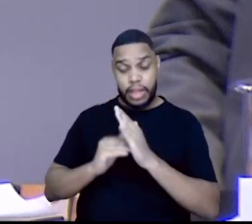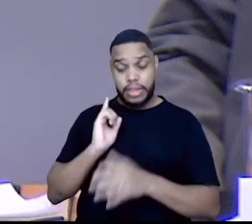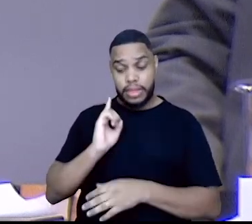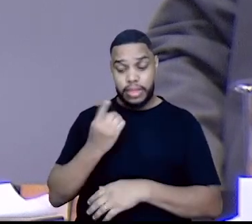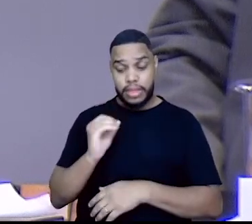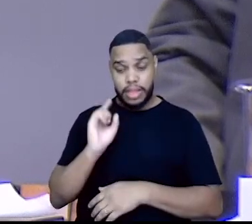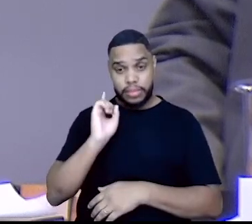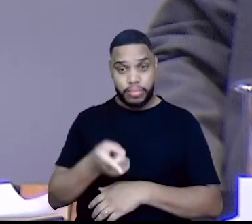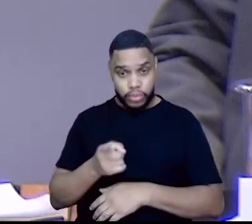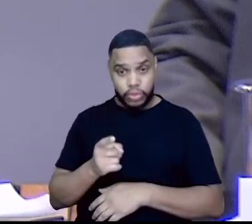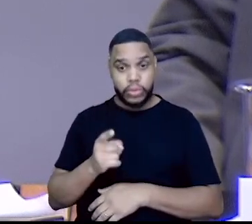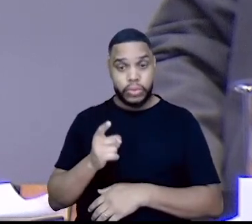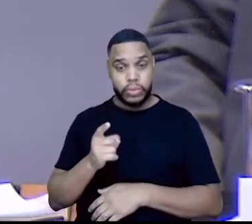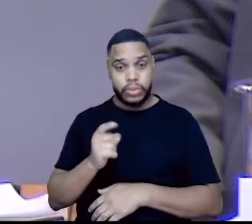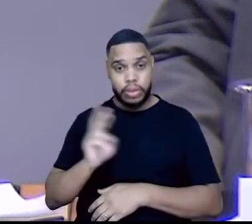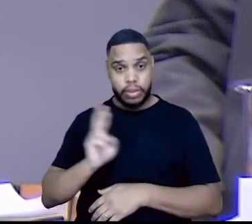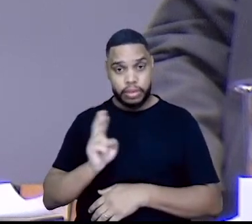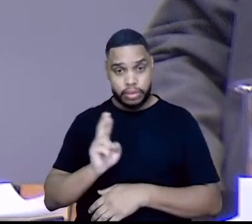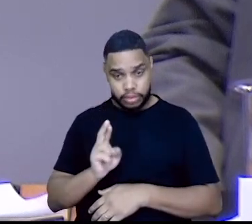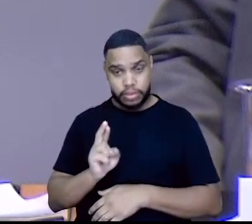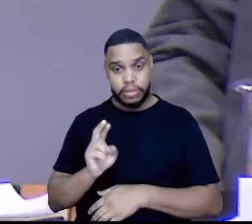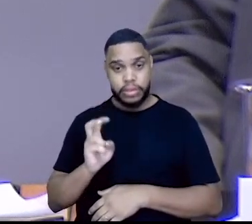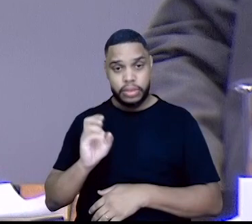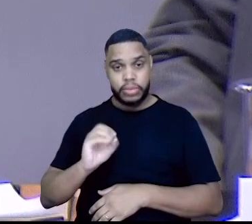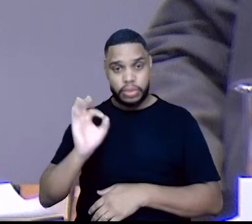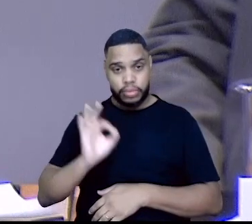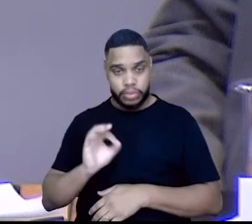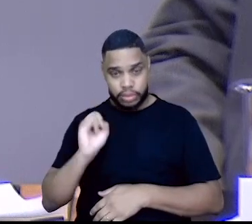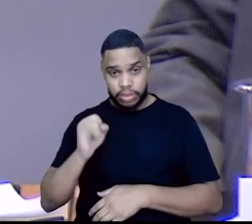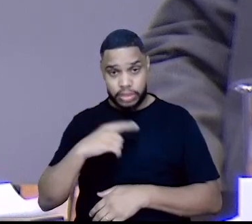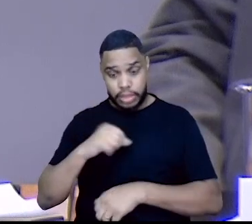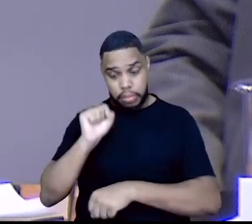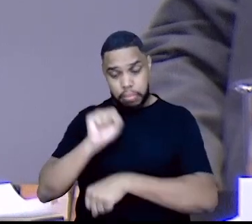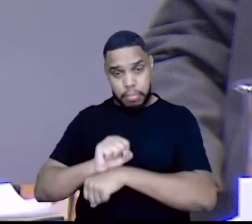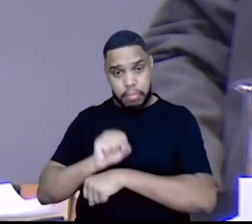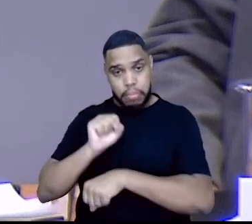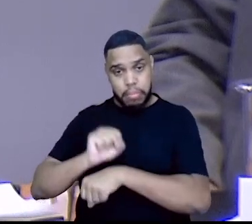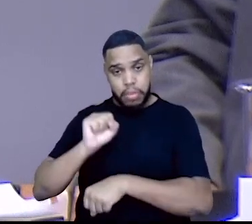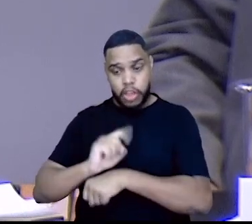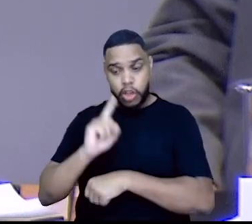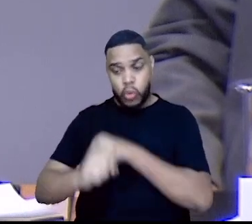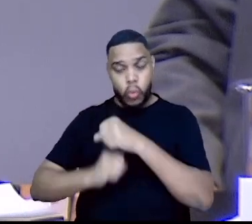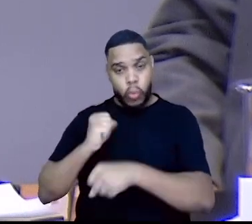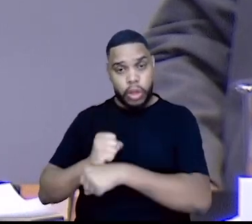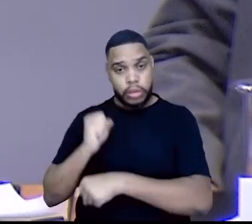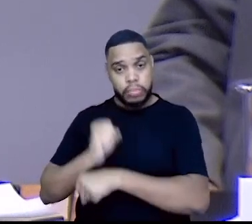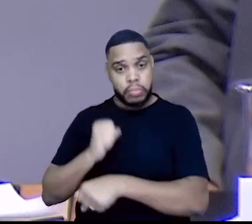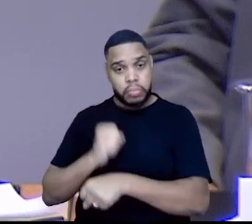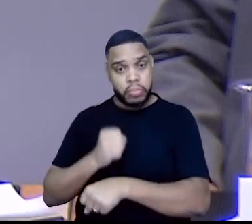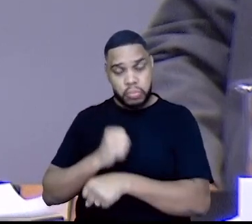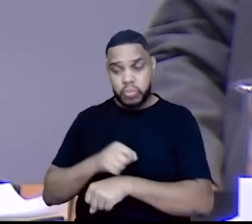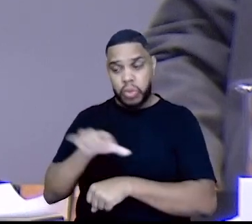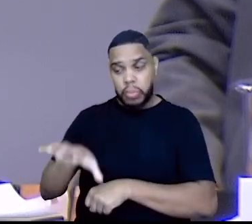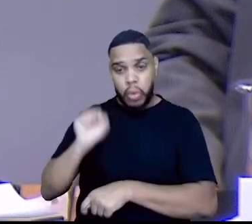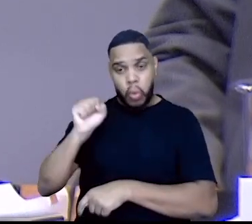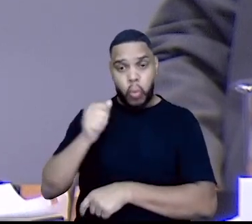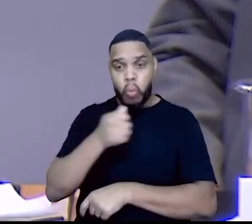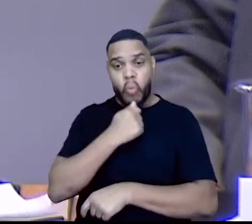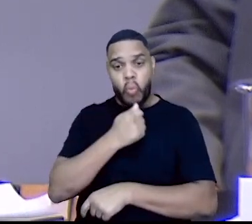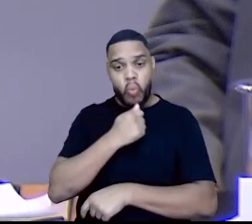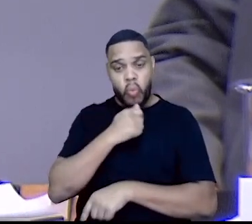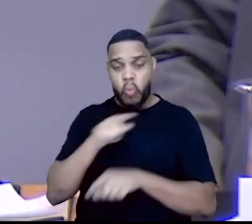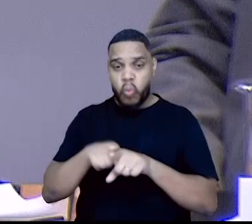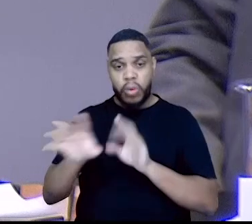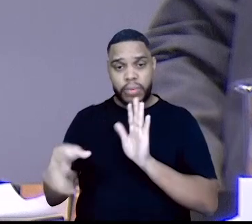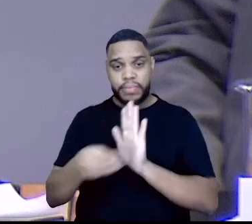mais de 50%, até R$10.000, que estivessem paradas há mais de um ano, sem apreensão do bem do devedor e sem citação, nós